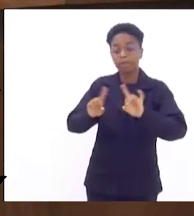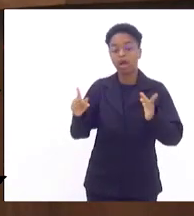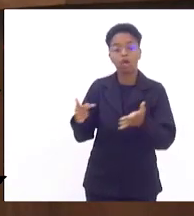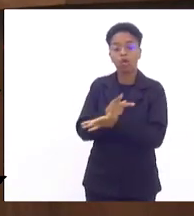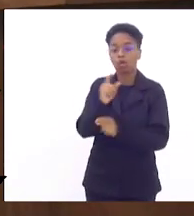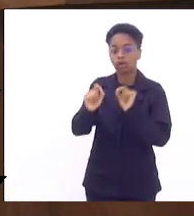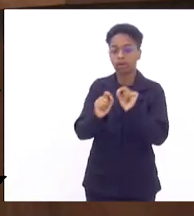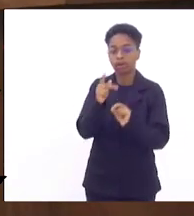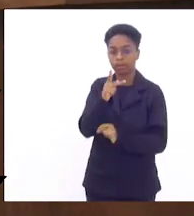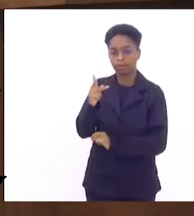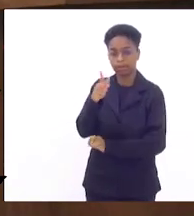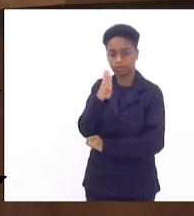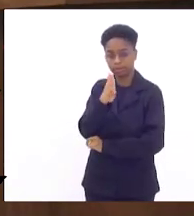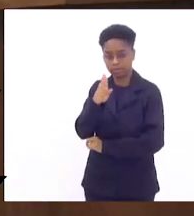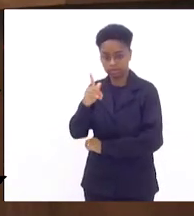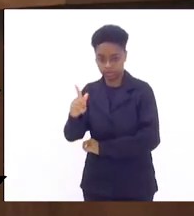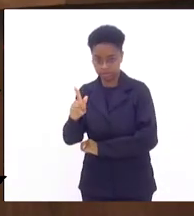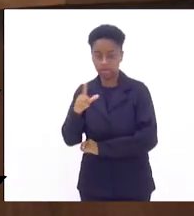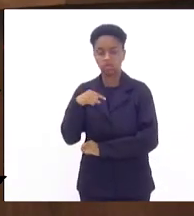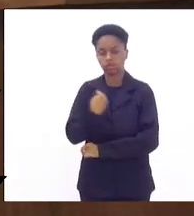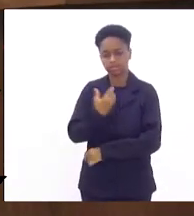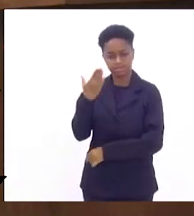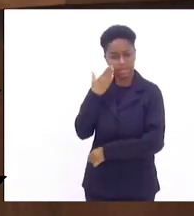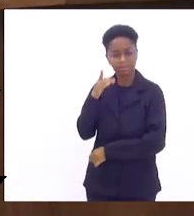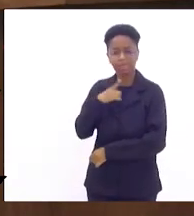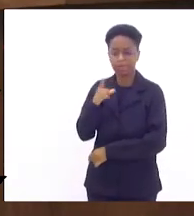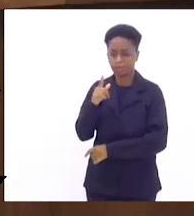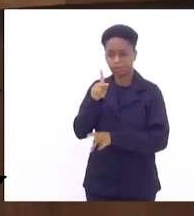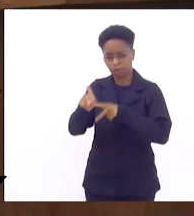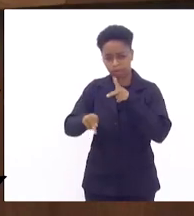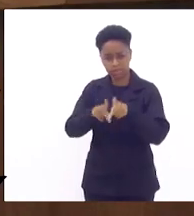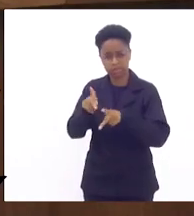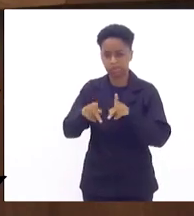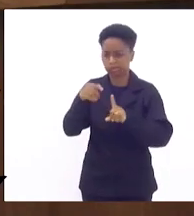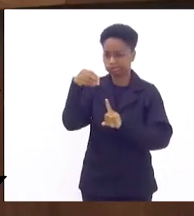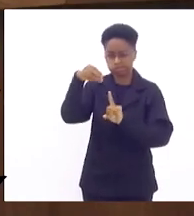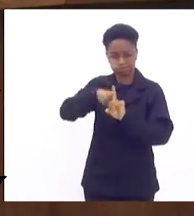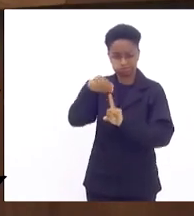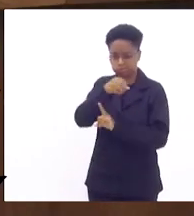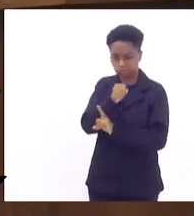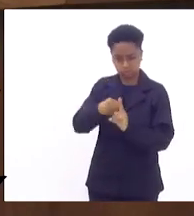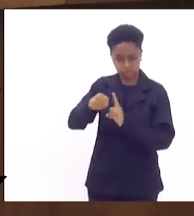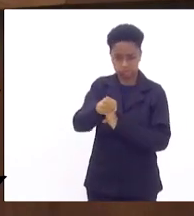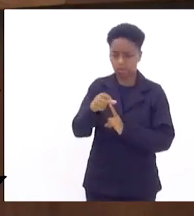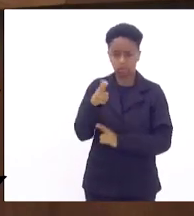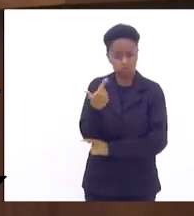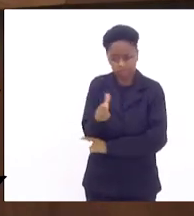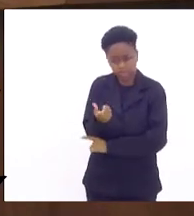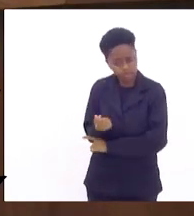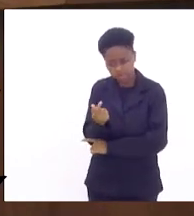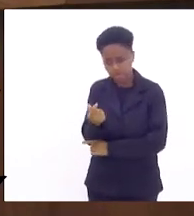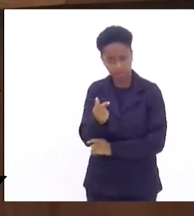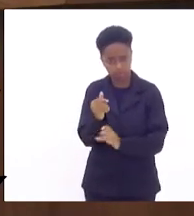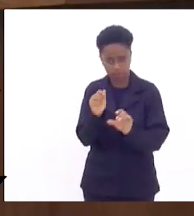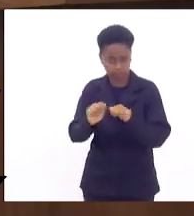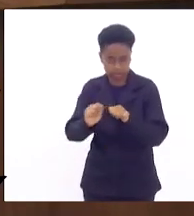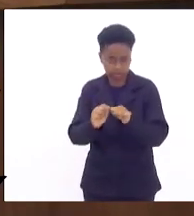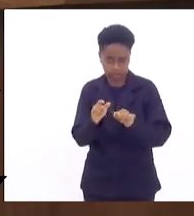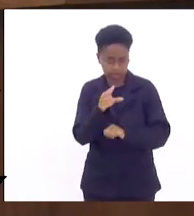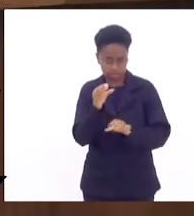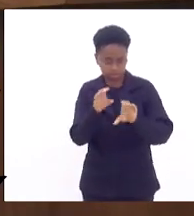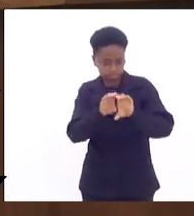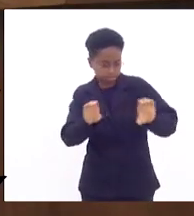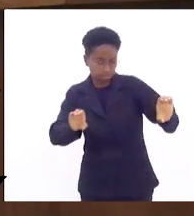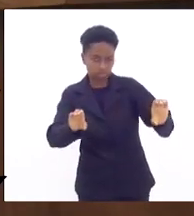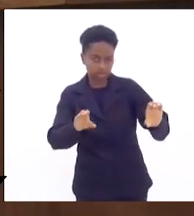no PDBG? A gente sabe que tem uma população hipervulnerável. Ele não vai ter condições e renda de fazer a instalação. O que o PDBG